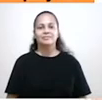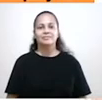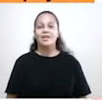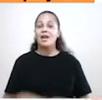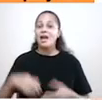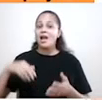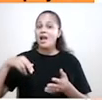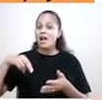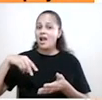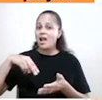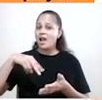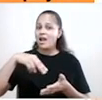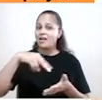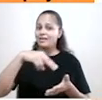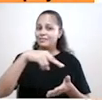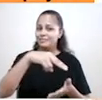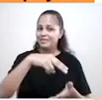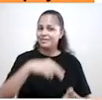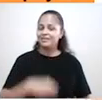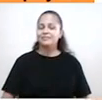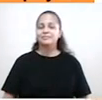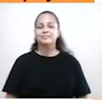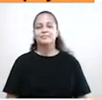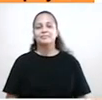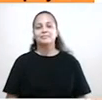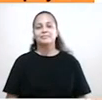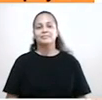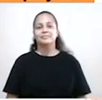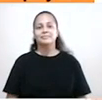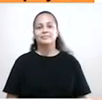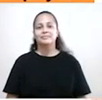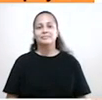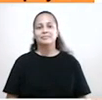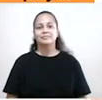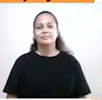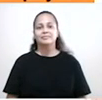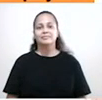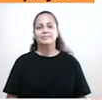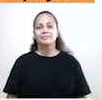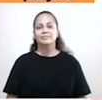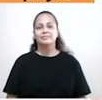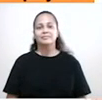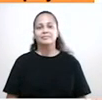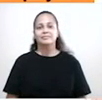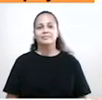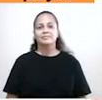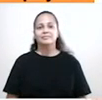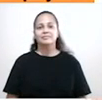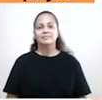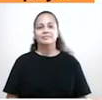Walk, caminhar. Passado e particípio, walked.